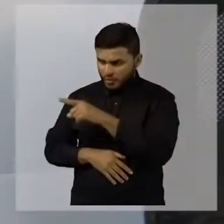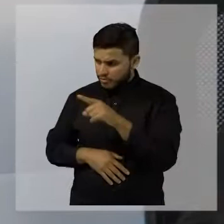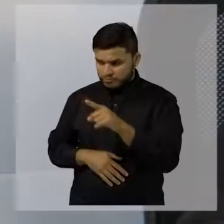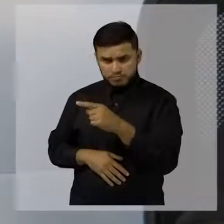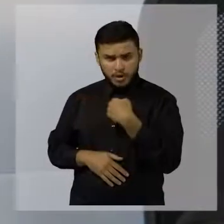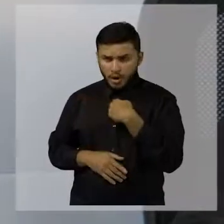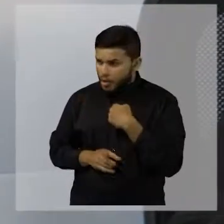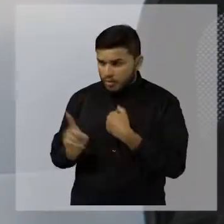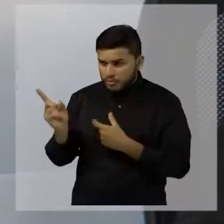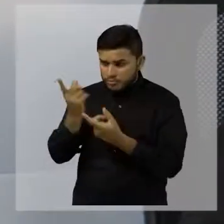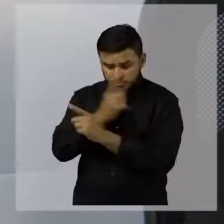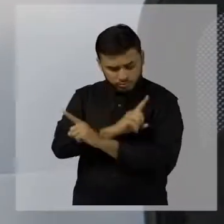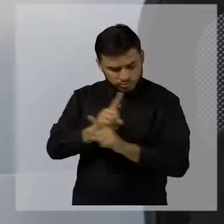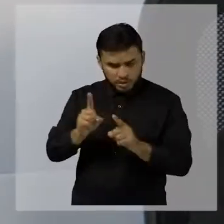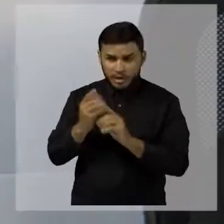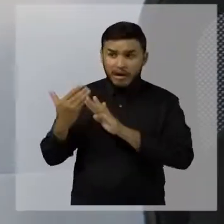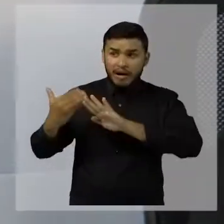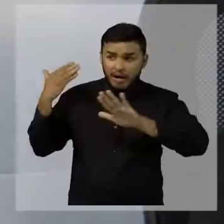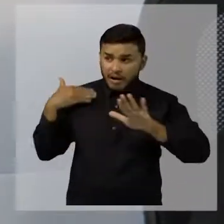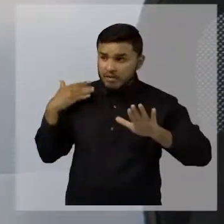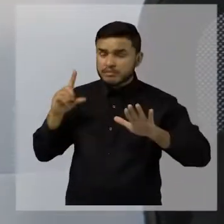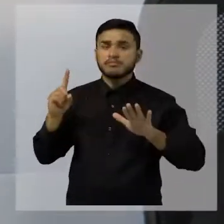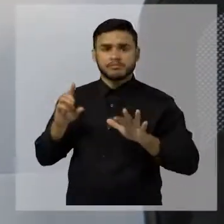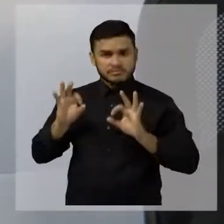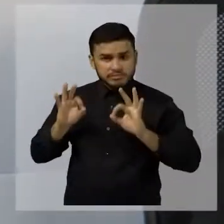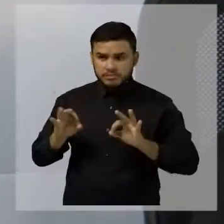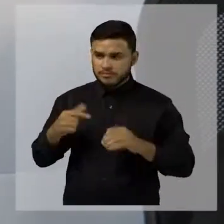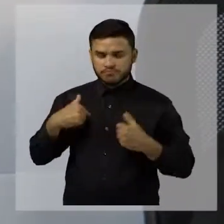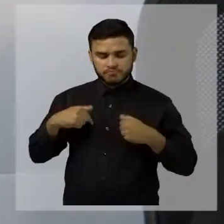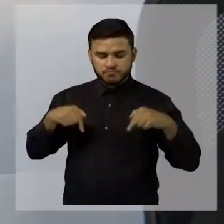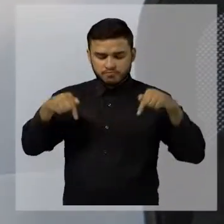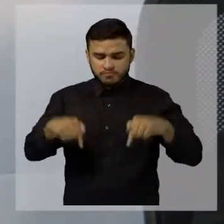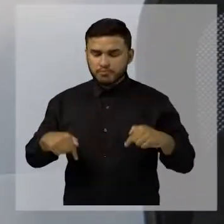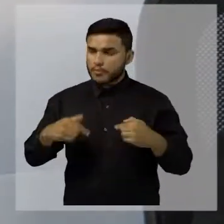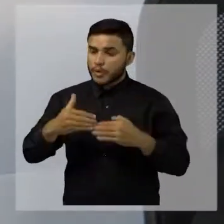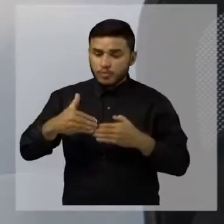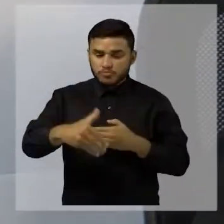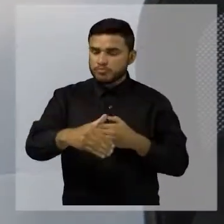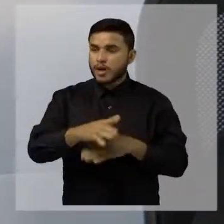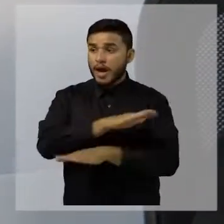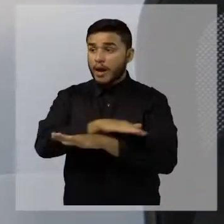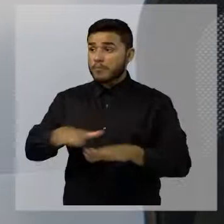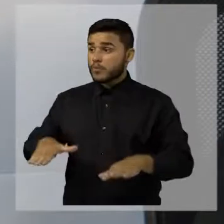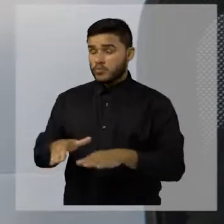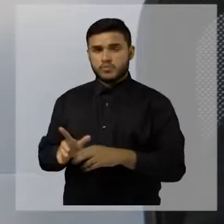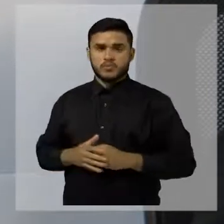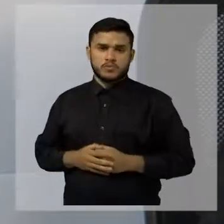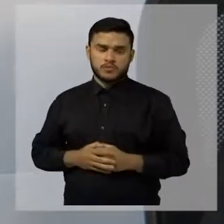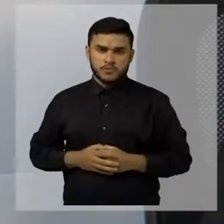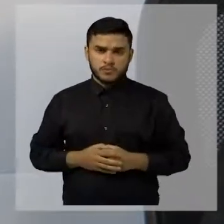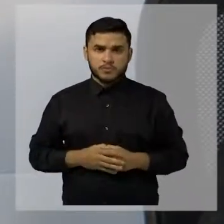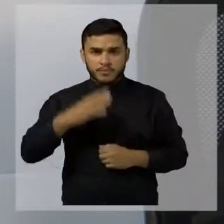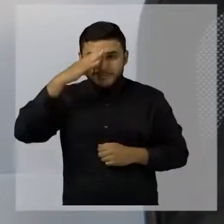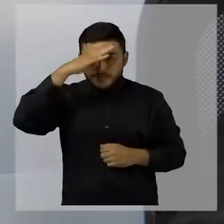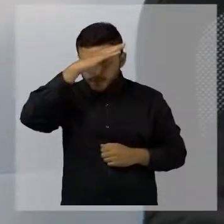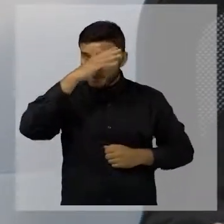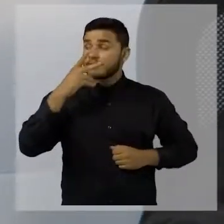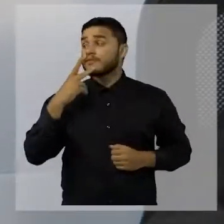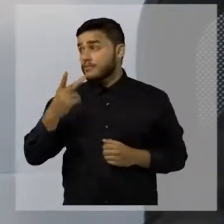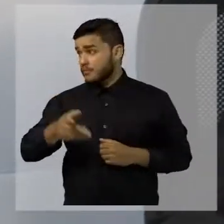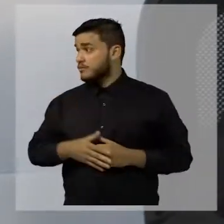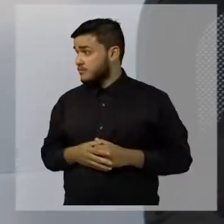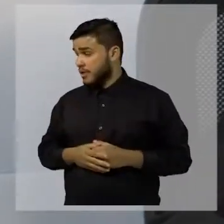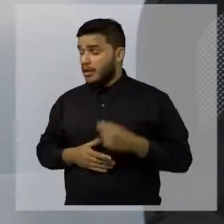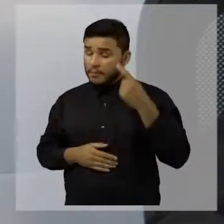vai fazer isso. O que acontece? Ele está apostando na discussão nova política contra a velha